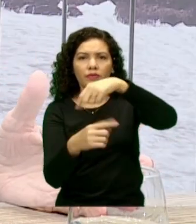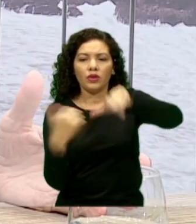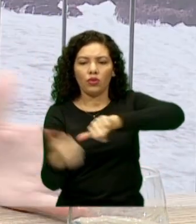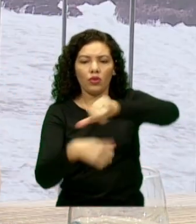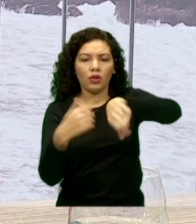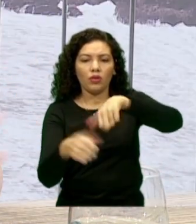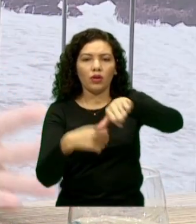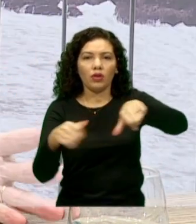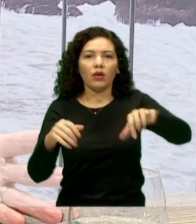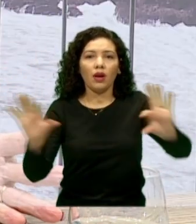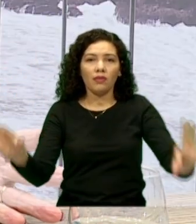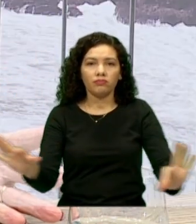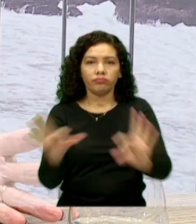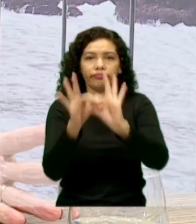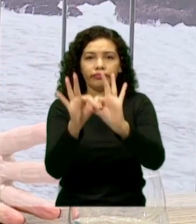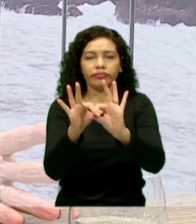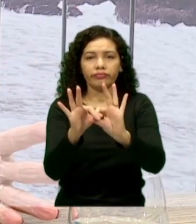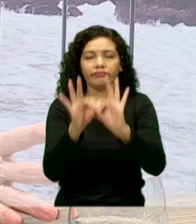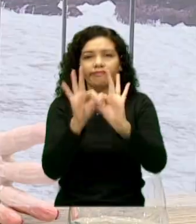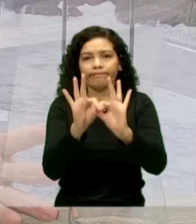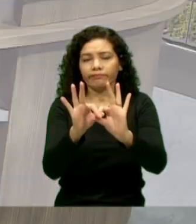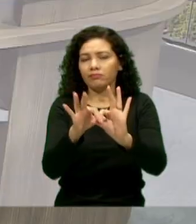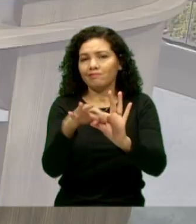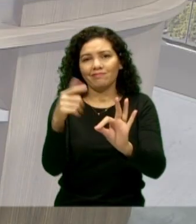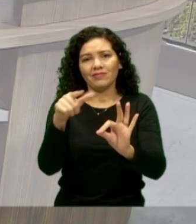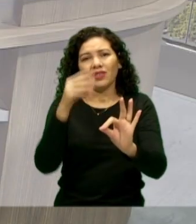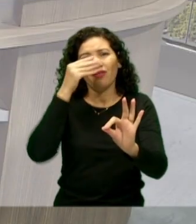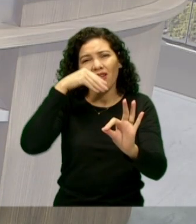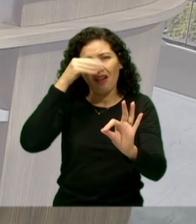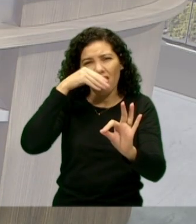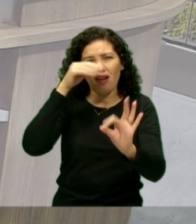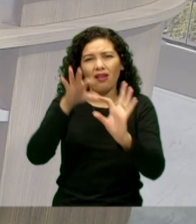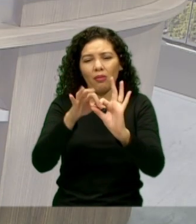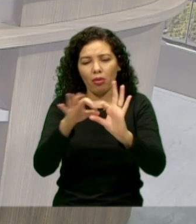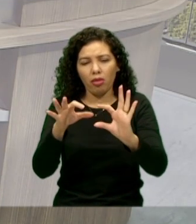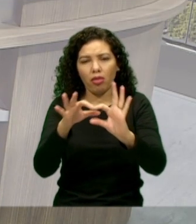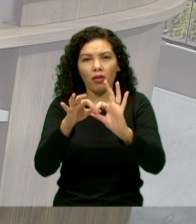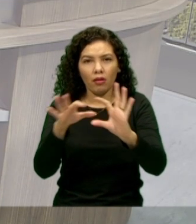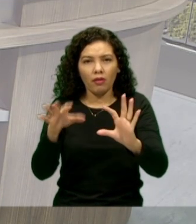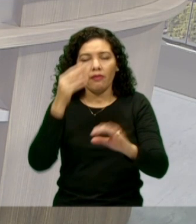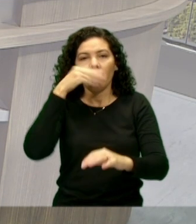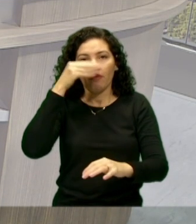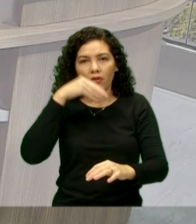não se fortalece, esse vínculo é